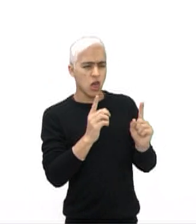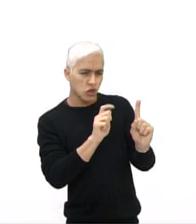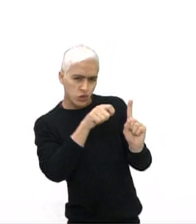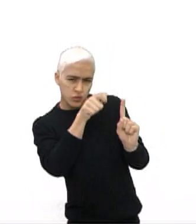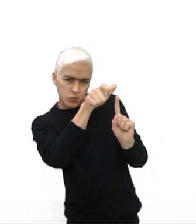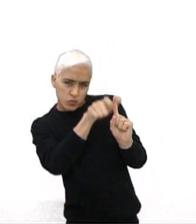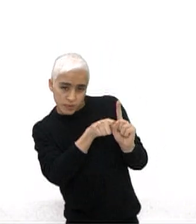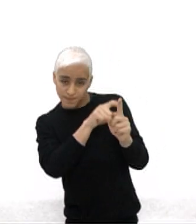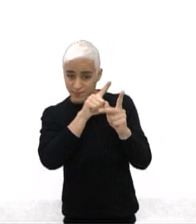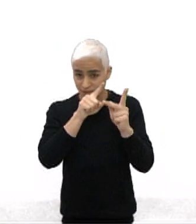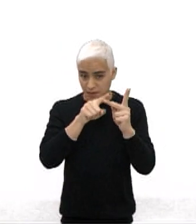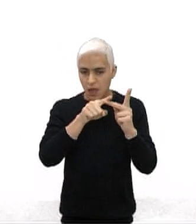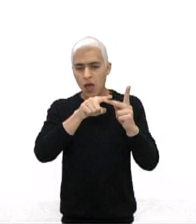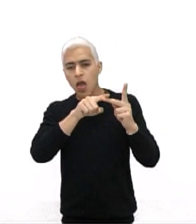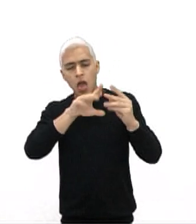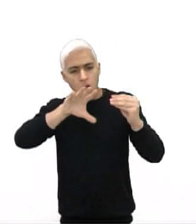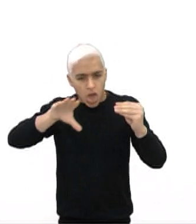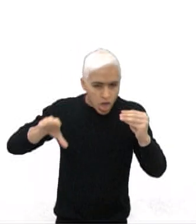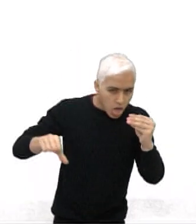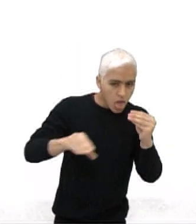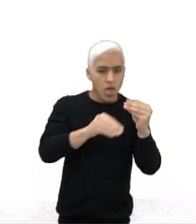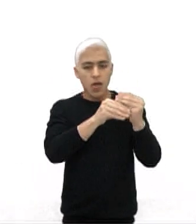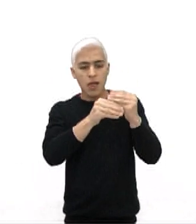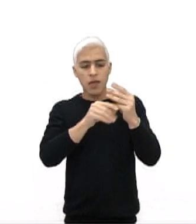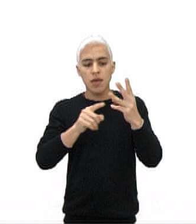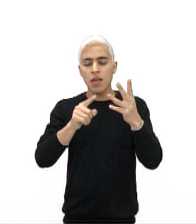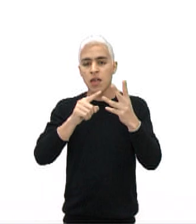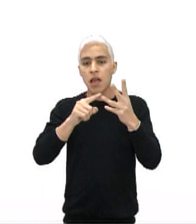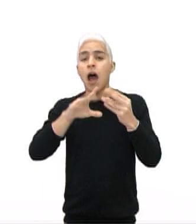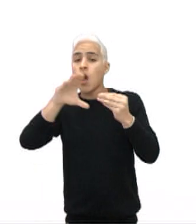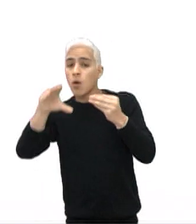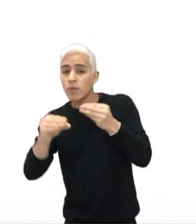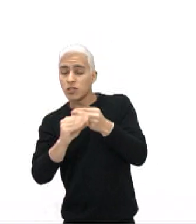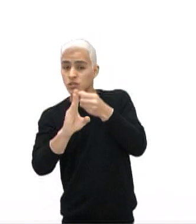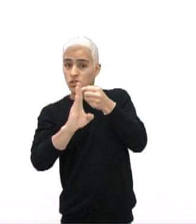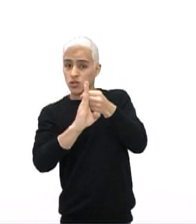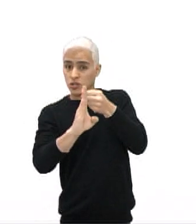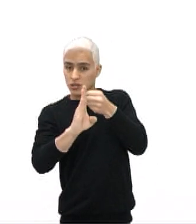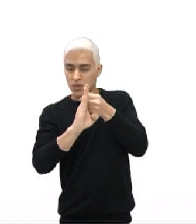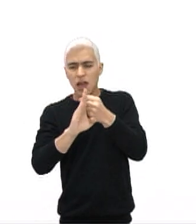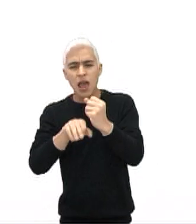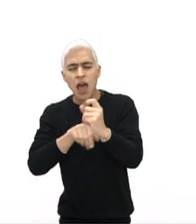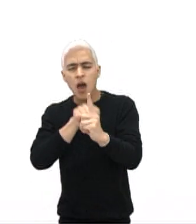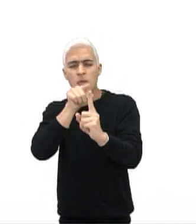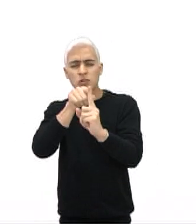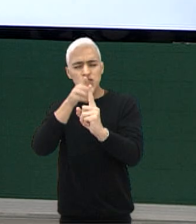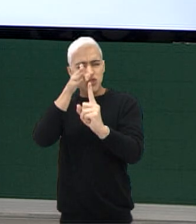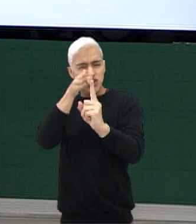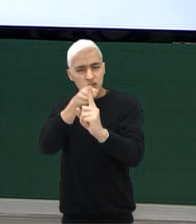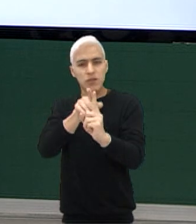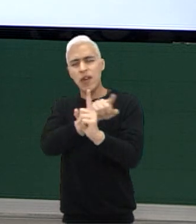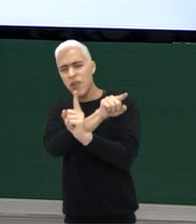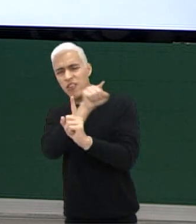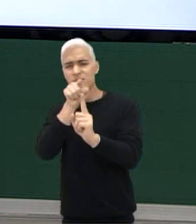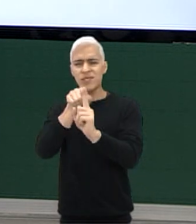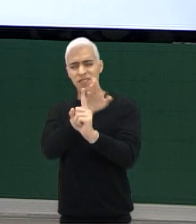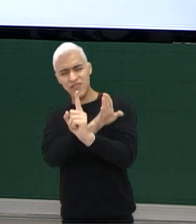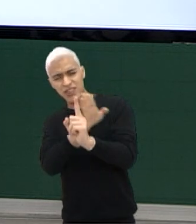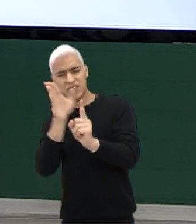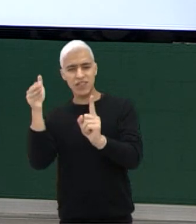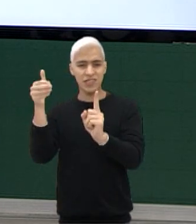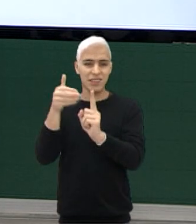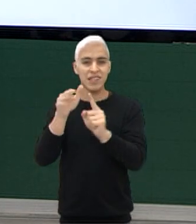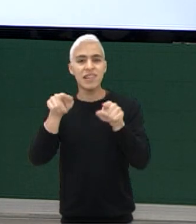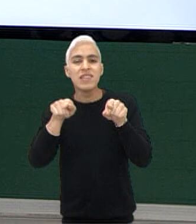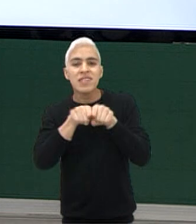subjetivas, as predicativas, as completivas nominais, as objetivas diretas, as objetivas indiretas